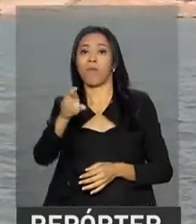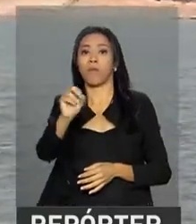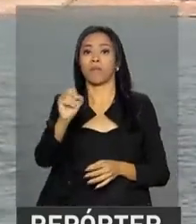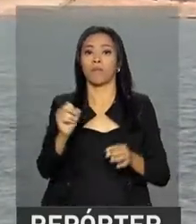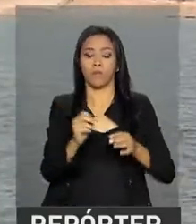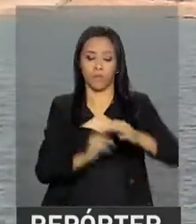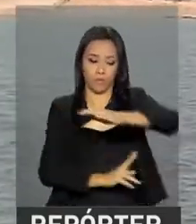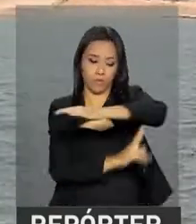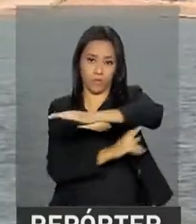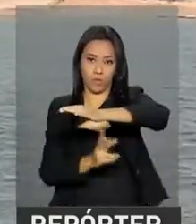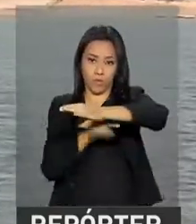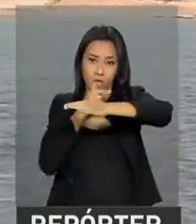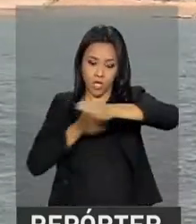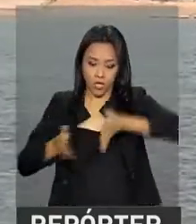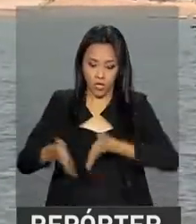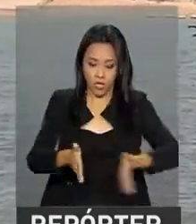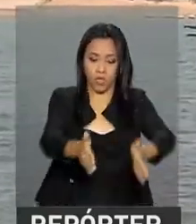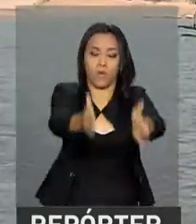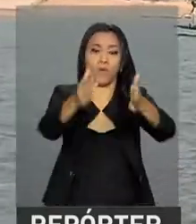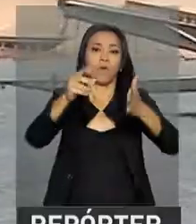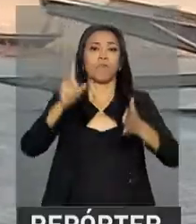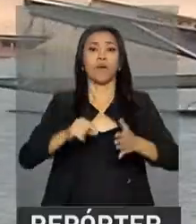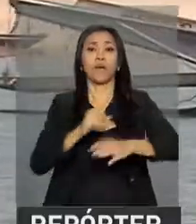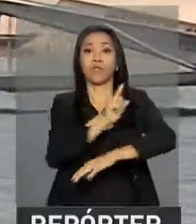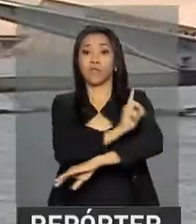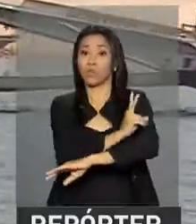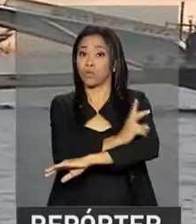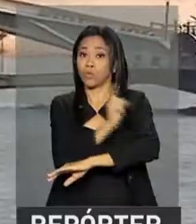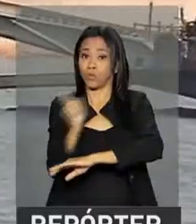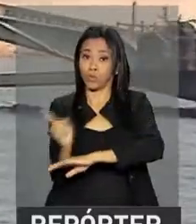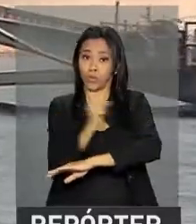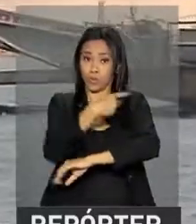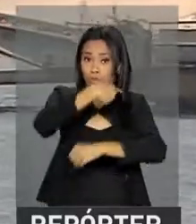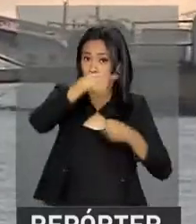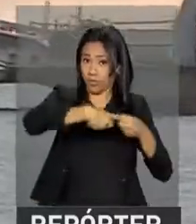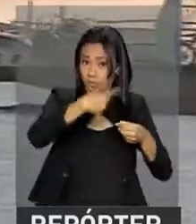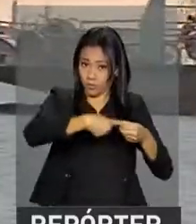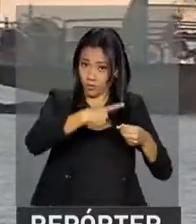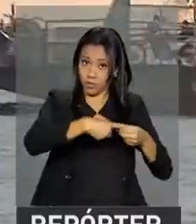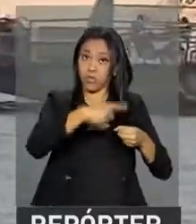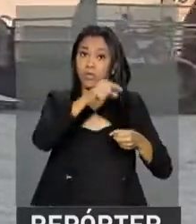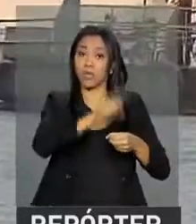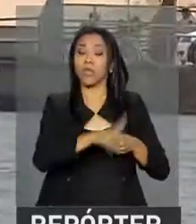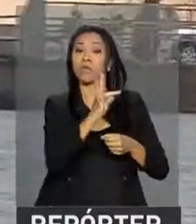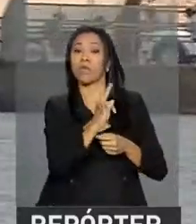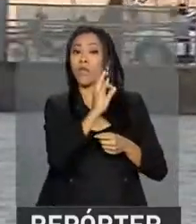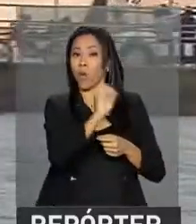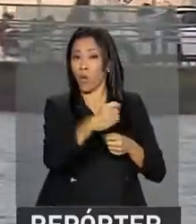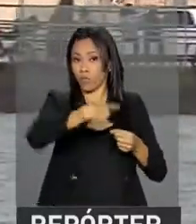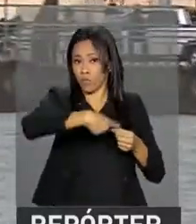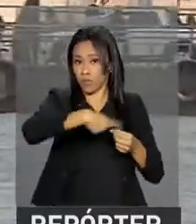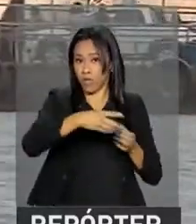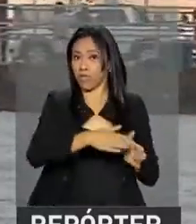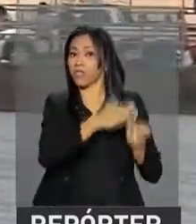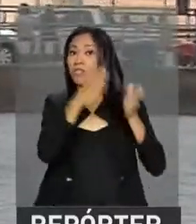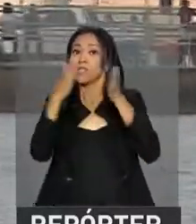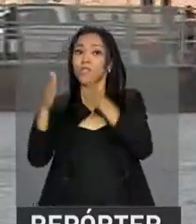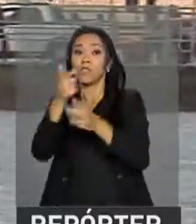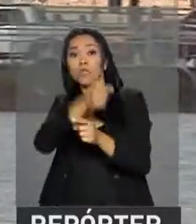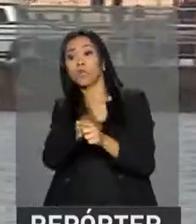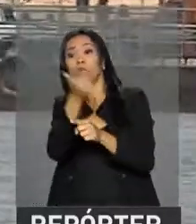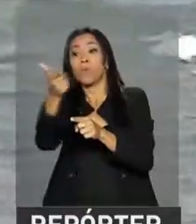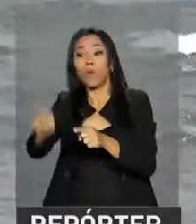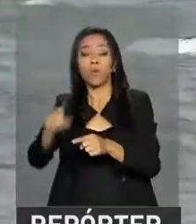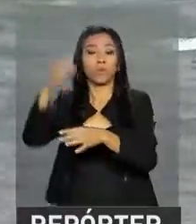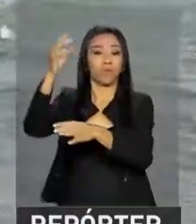como eu falei na br-153 vai ligar então esses dois municípios xambioá no tocantins a são geraldo do araguaia já do lado